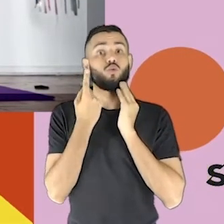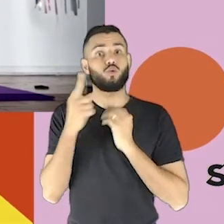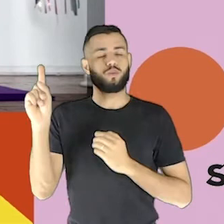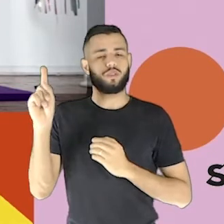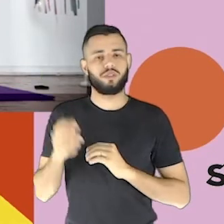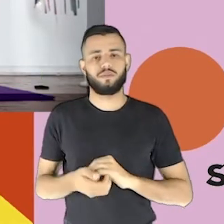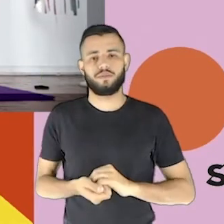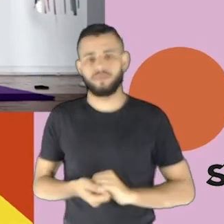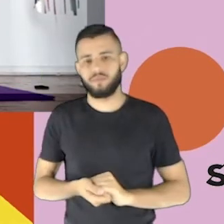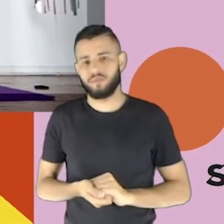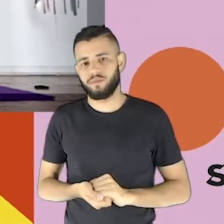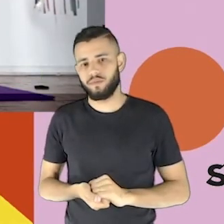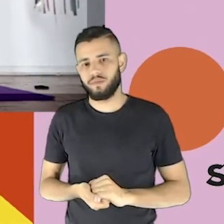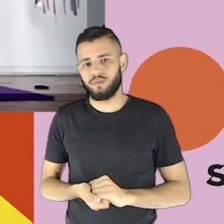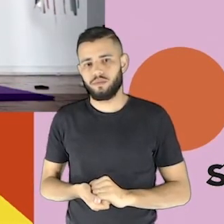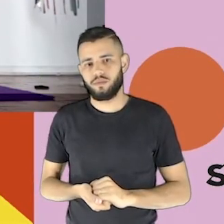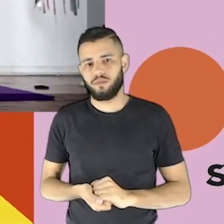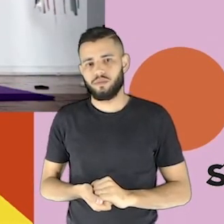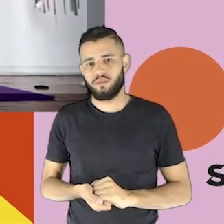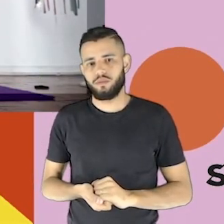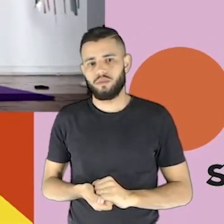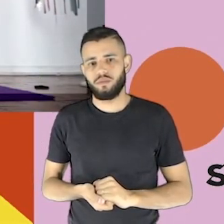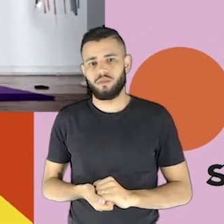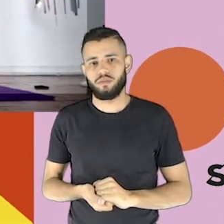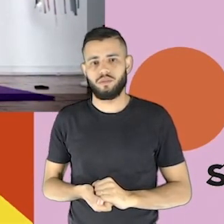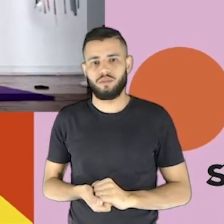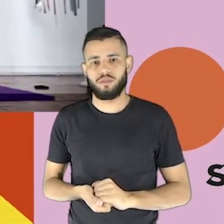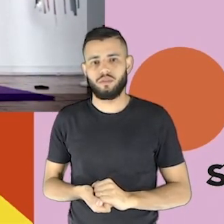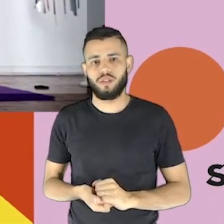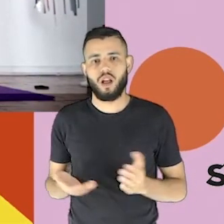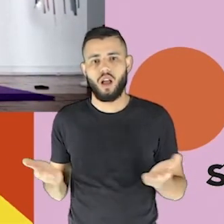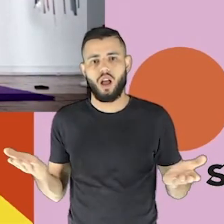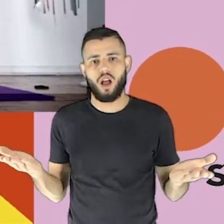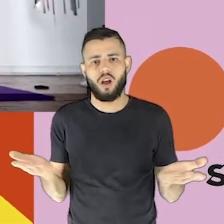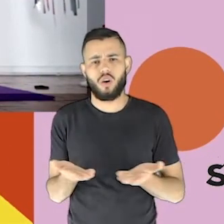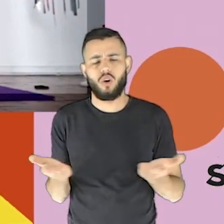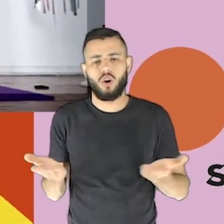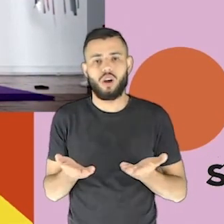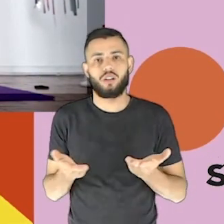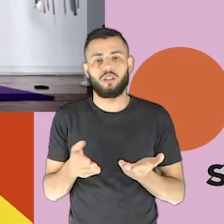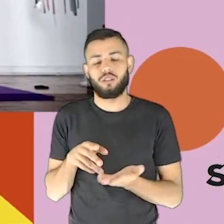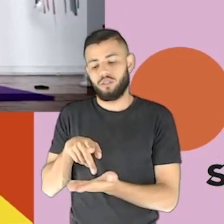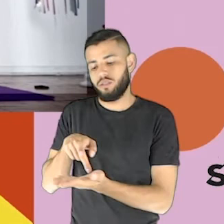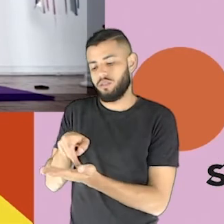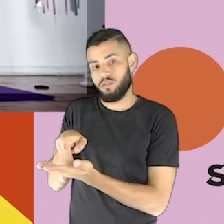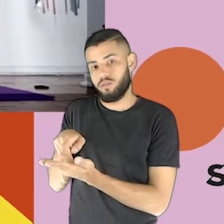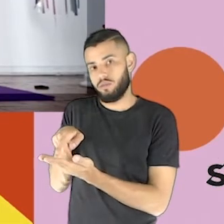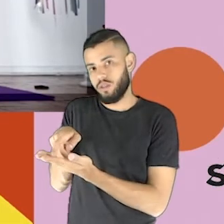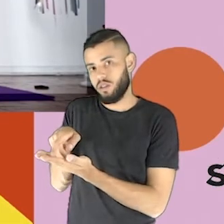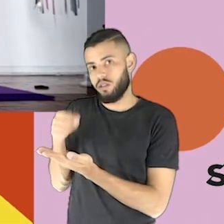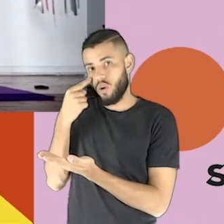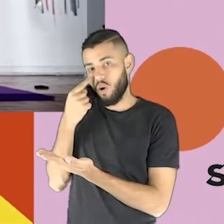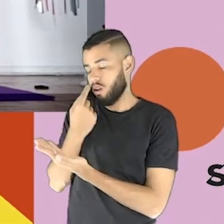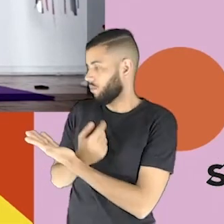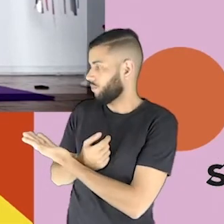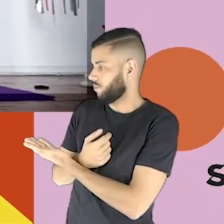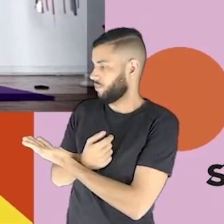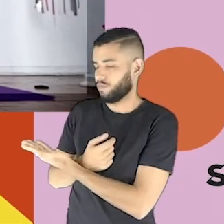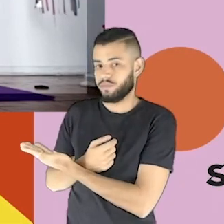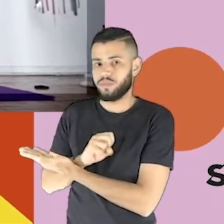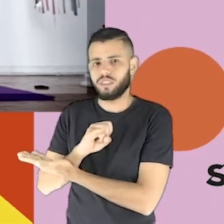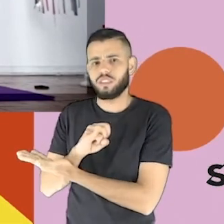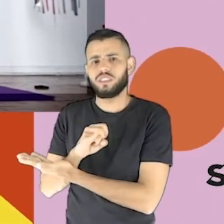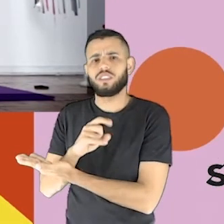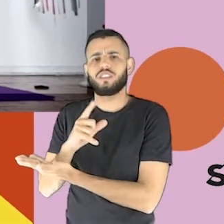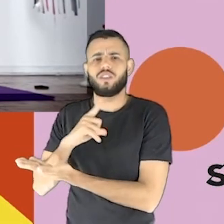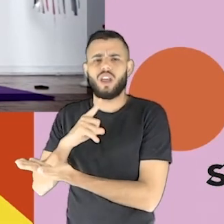bem. Agora a gente vai ficar de joelhos, trazer o pé esquerdo aqui na frente. Lembra que se você tiver muita dor no joelho, pode